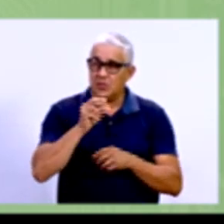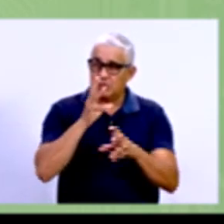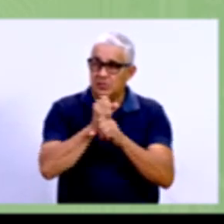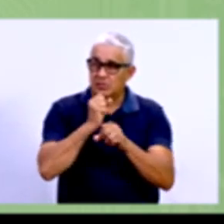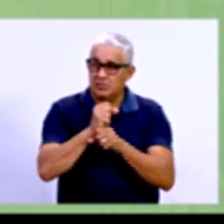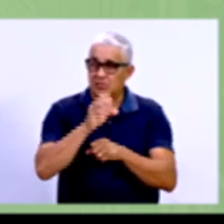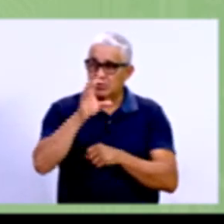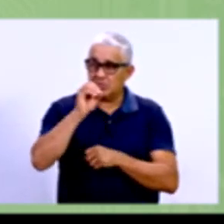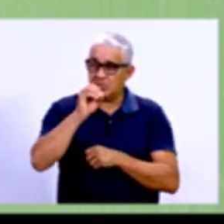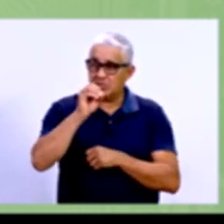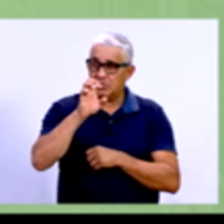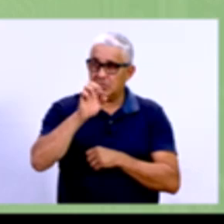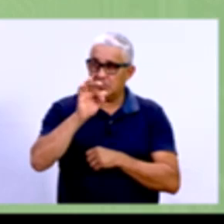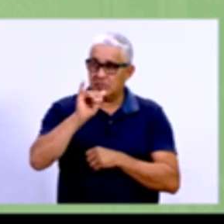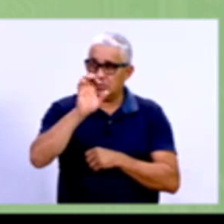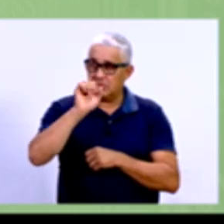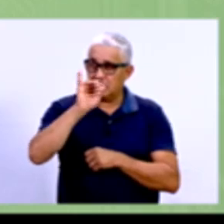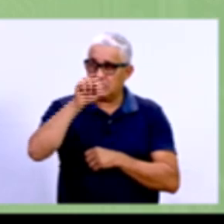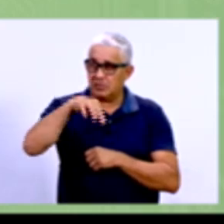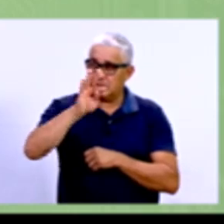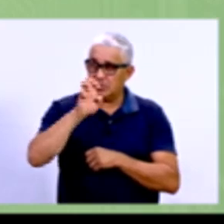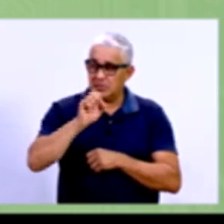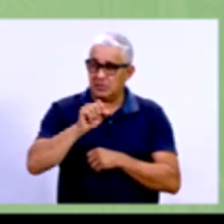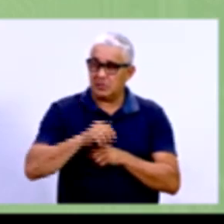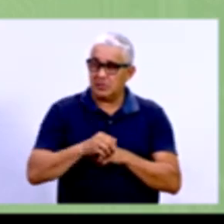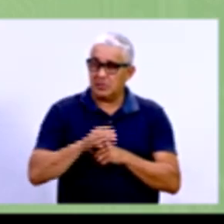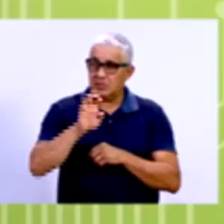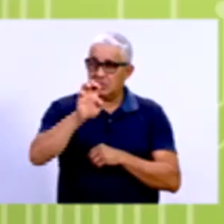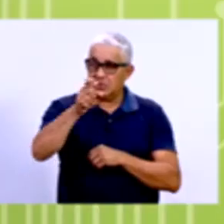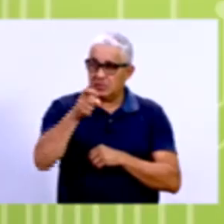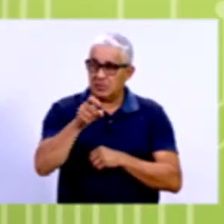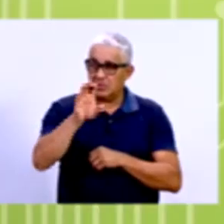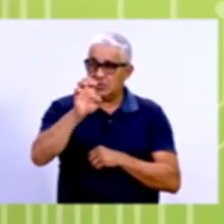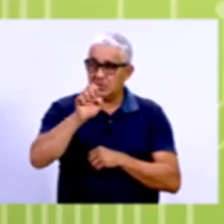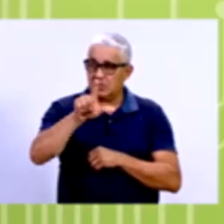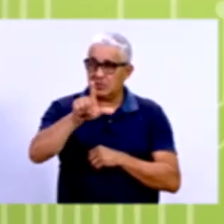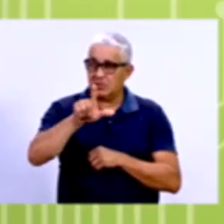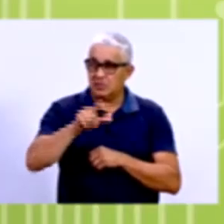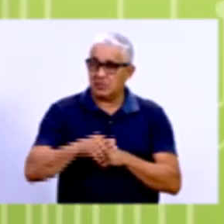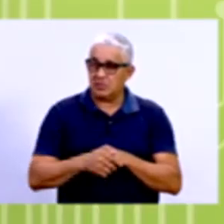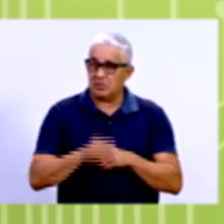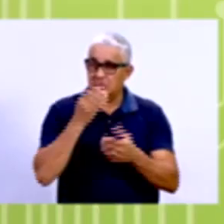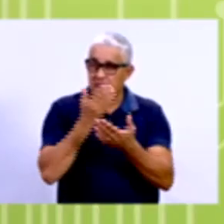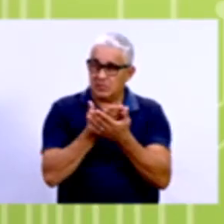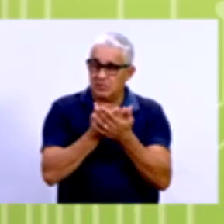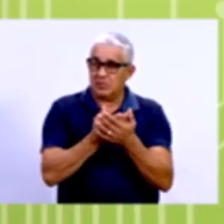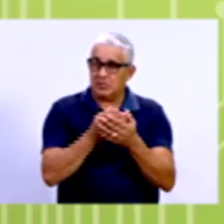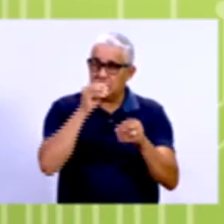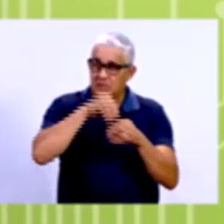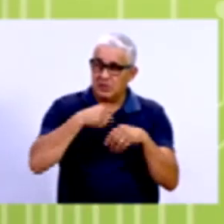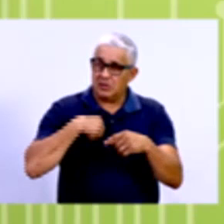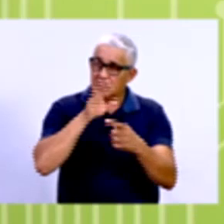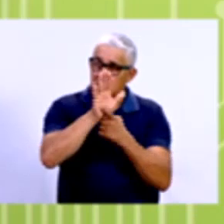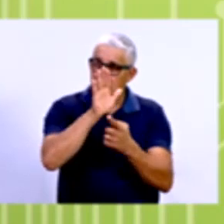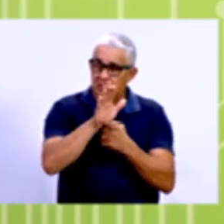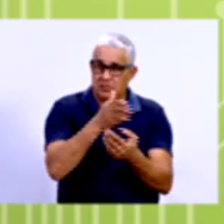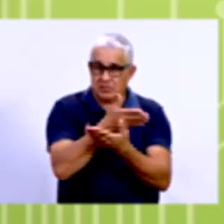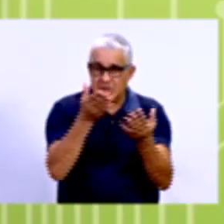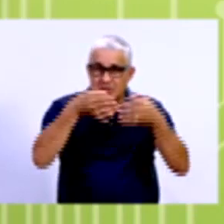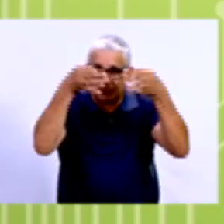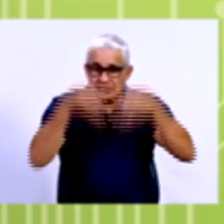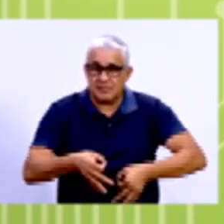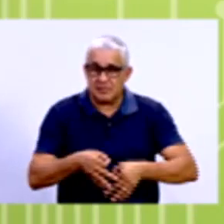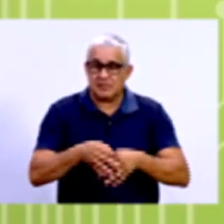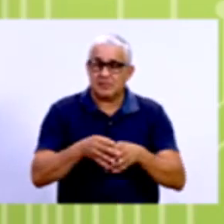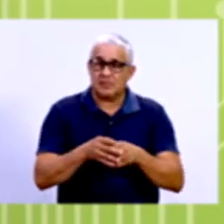do coeficiente de correlação no Excel. Dentro das nossas aulas, eu mostrei para vocês certinho a fórmula